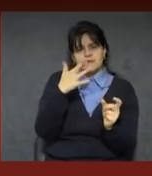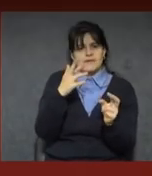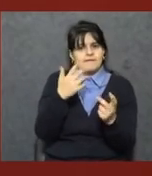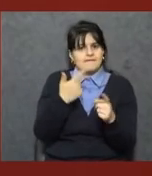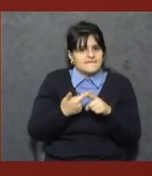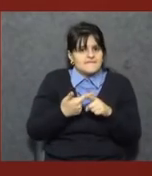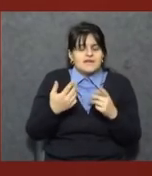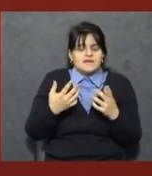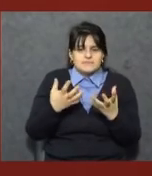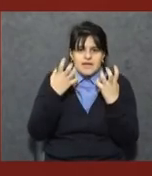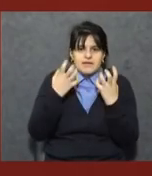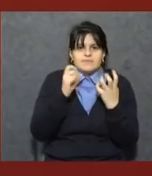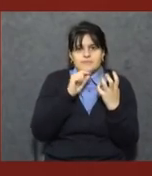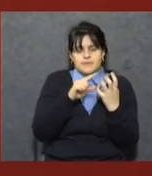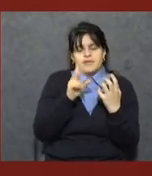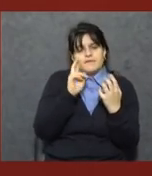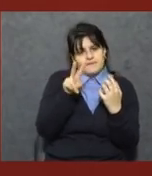desta festa e